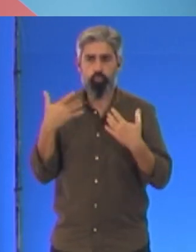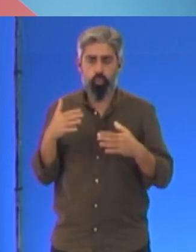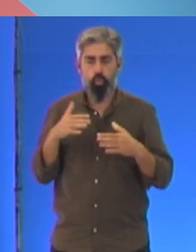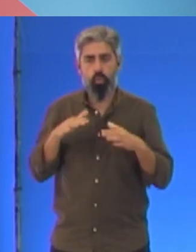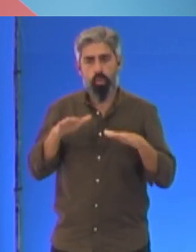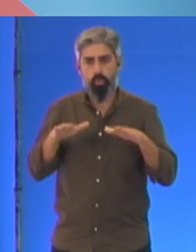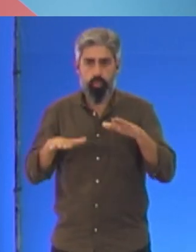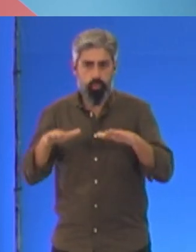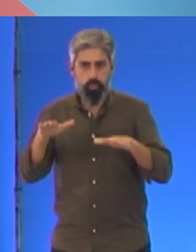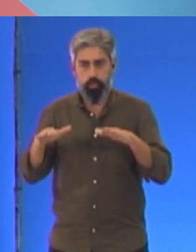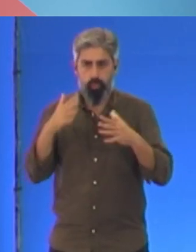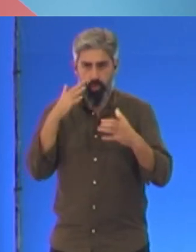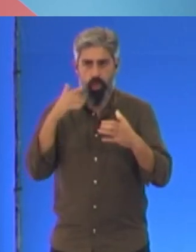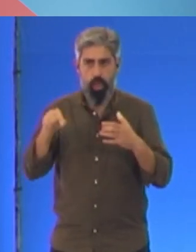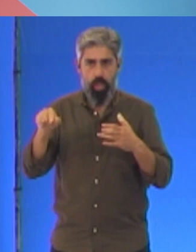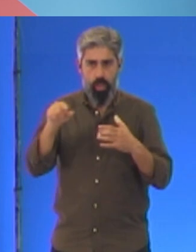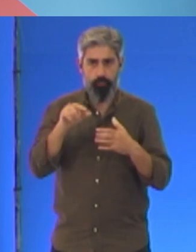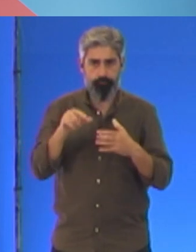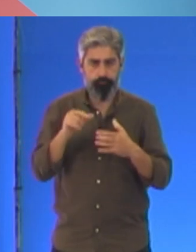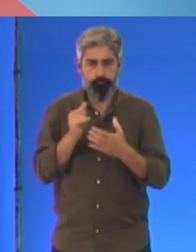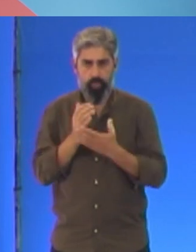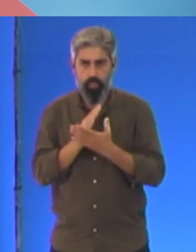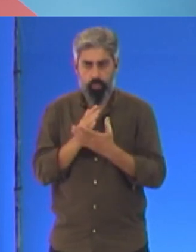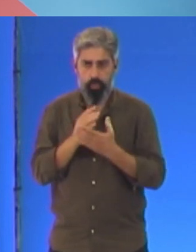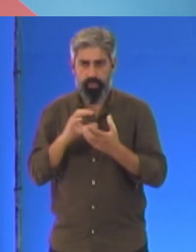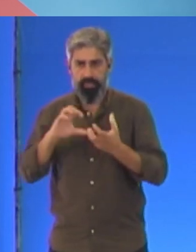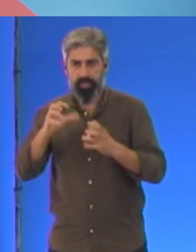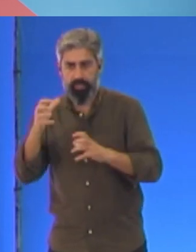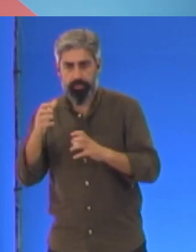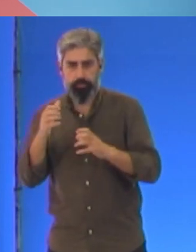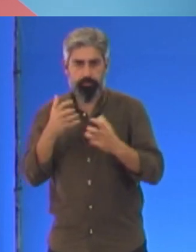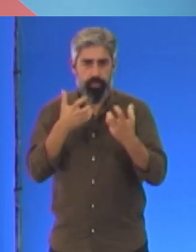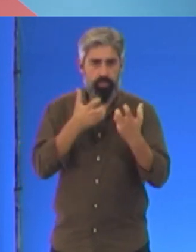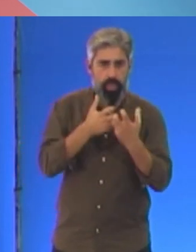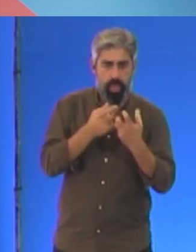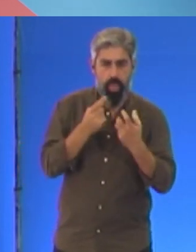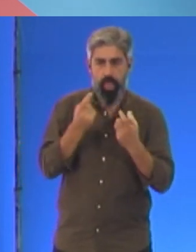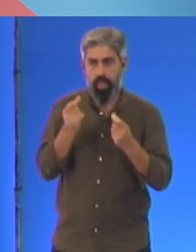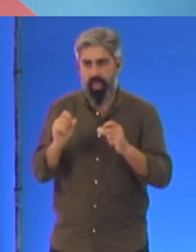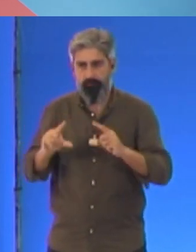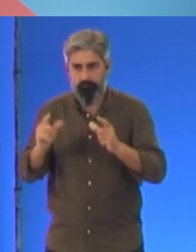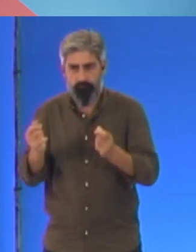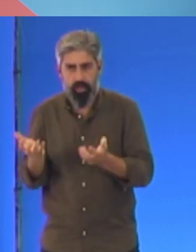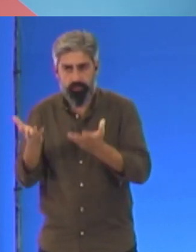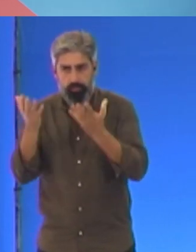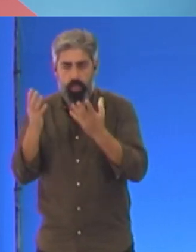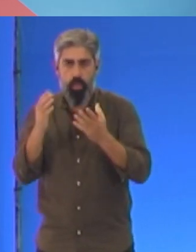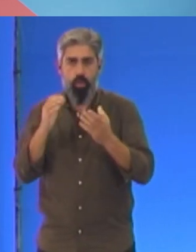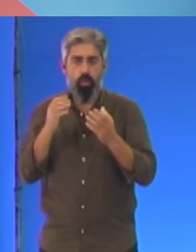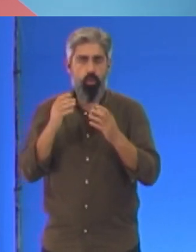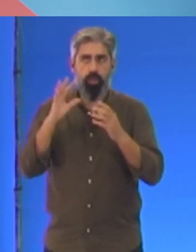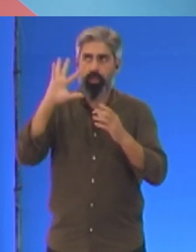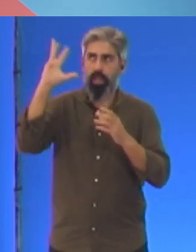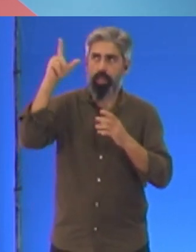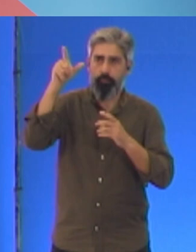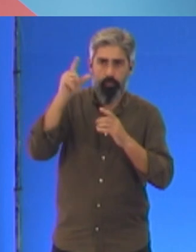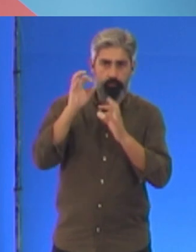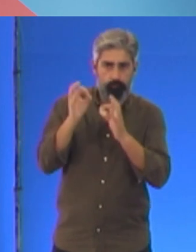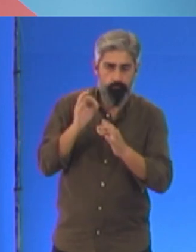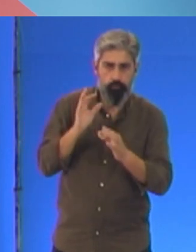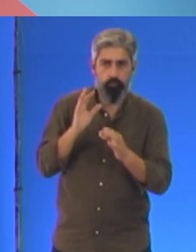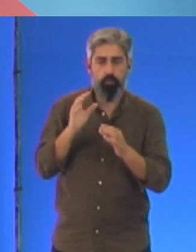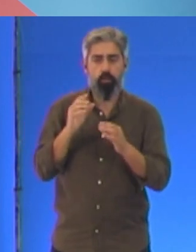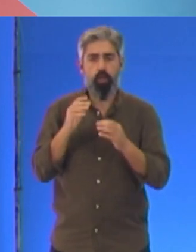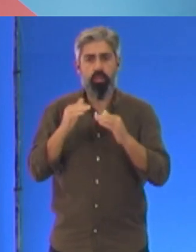instabilidade é um ambiente de crise guerra inflação emergência climática crescimento das